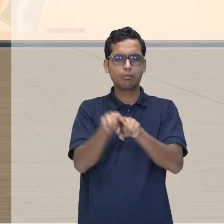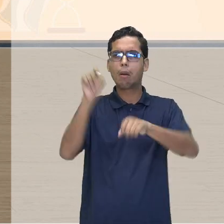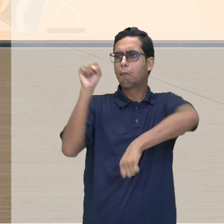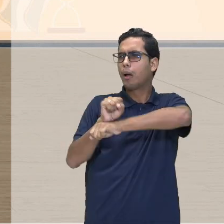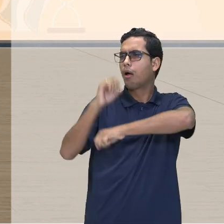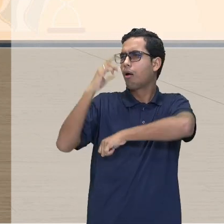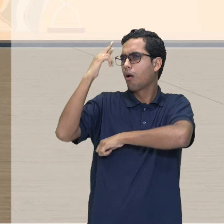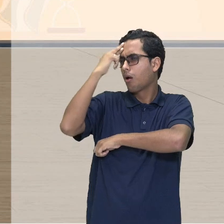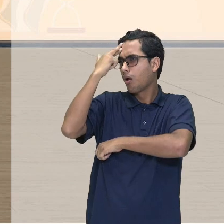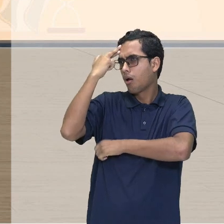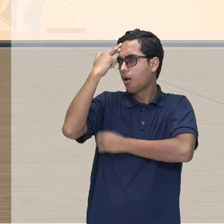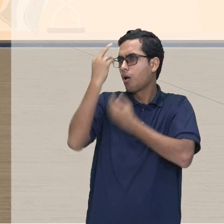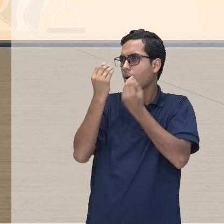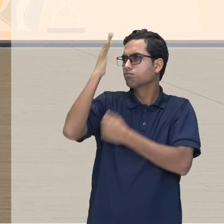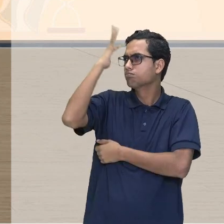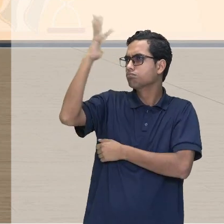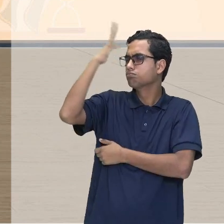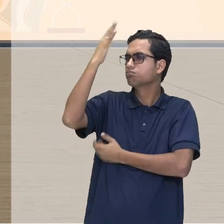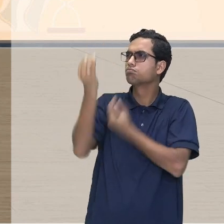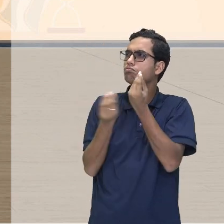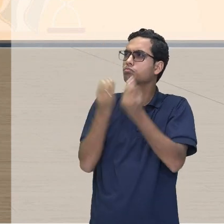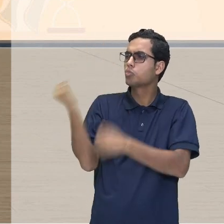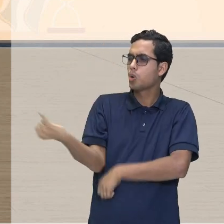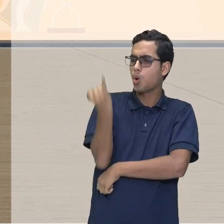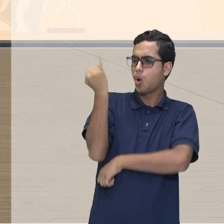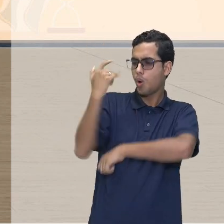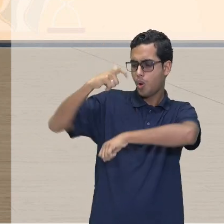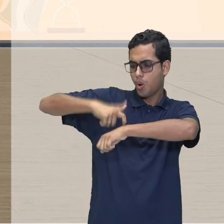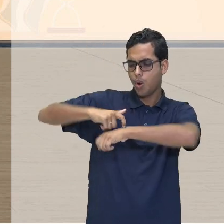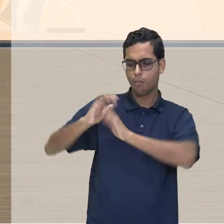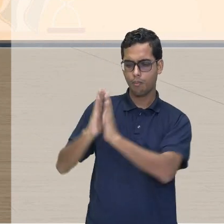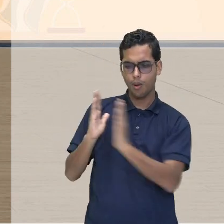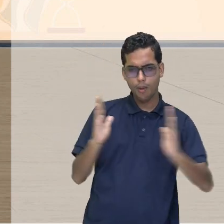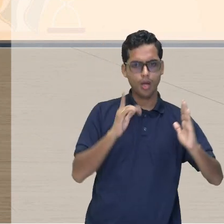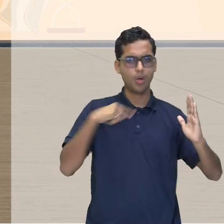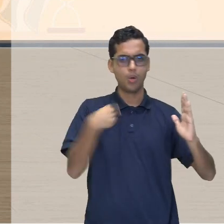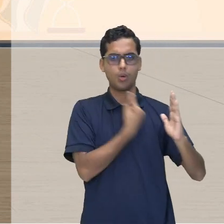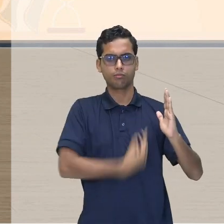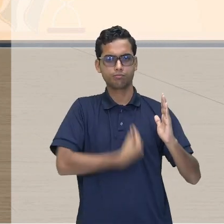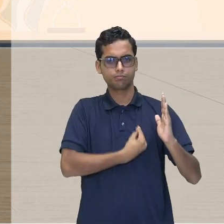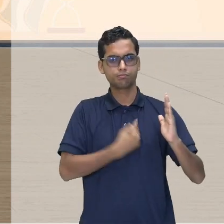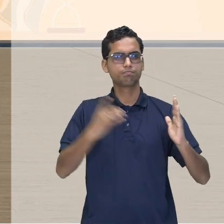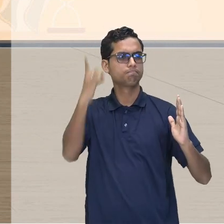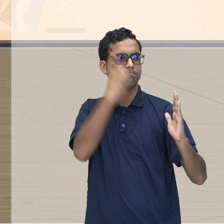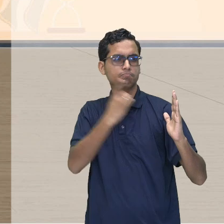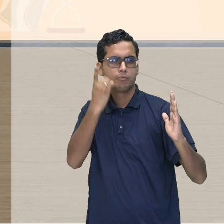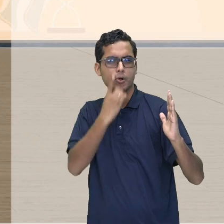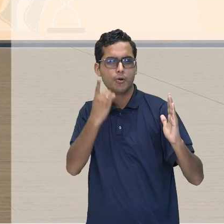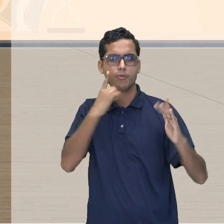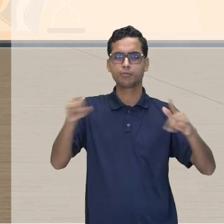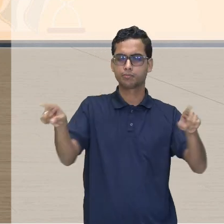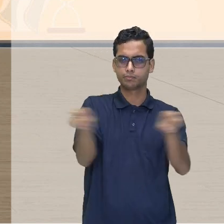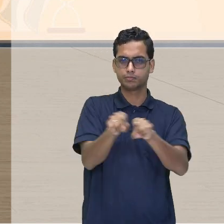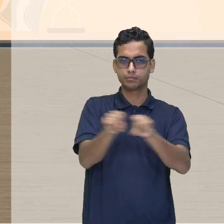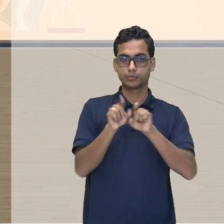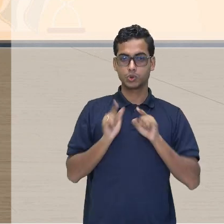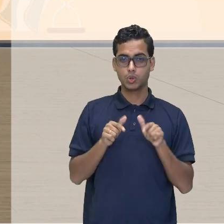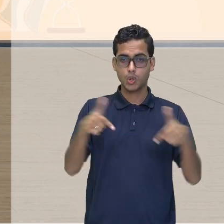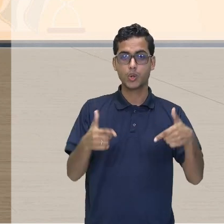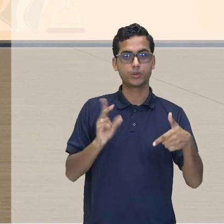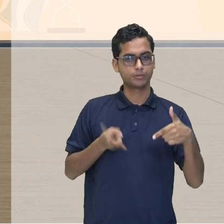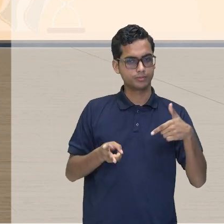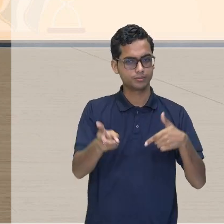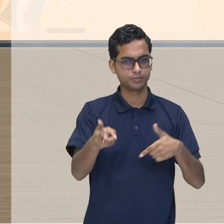a importância da contagem que esse tempo tem na nossa dinâmica, no nosso cotidiano, dos nossos afazeres do dia a